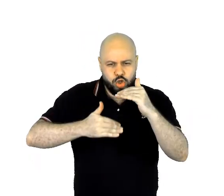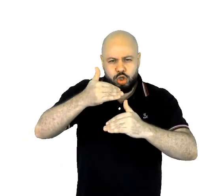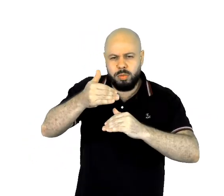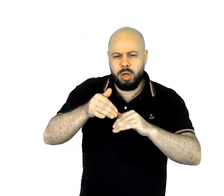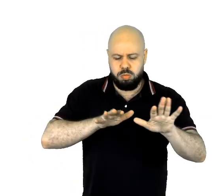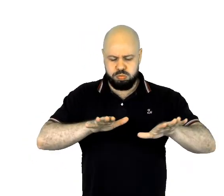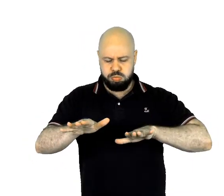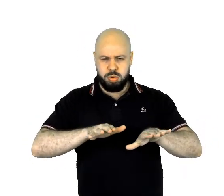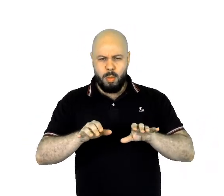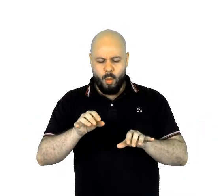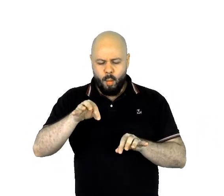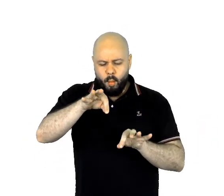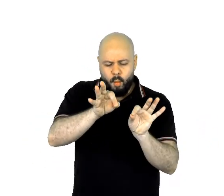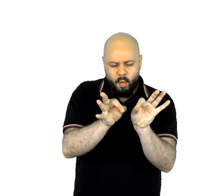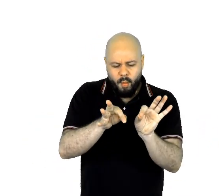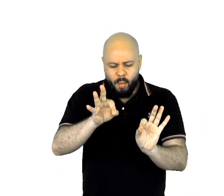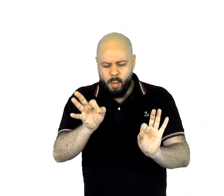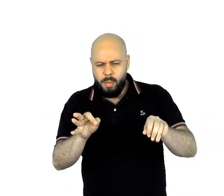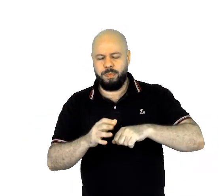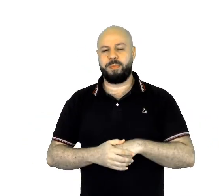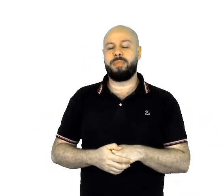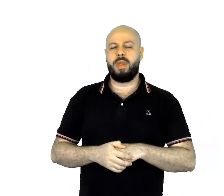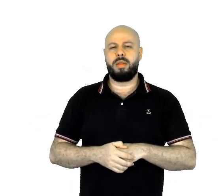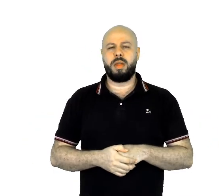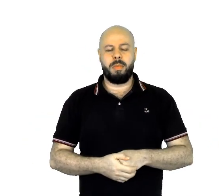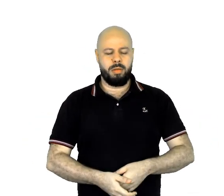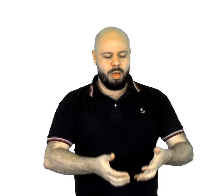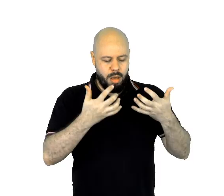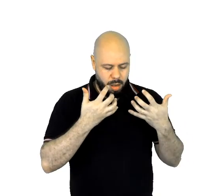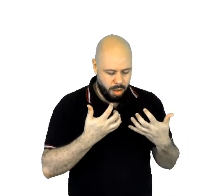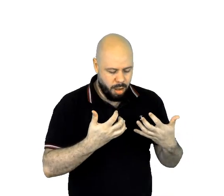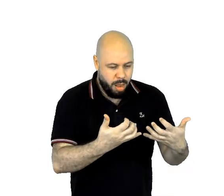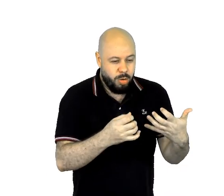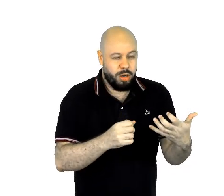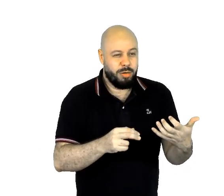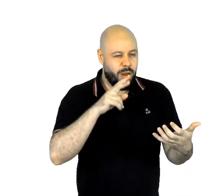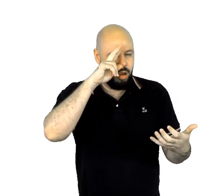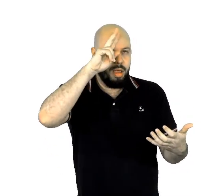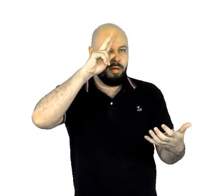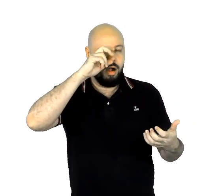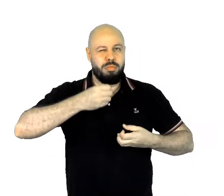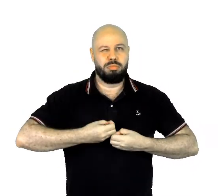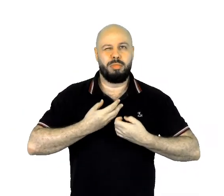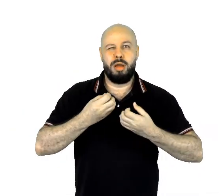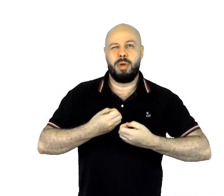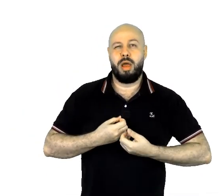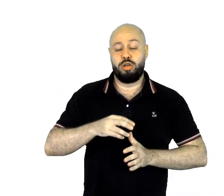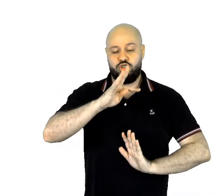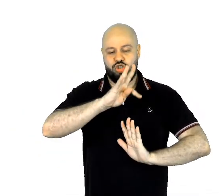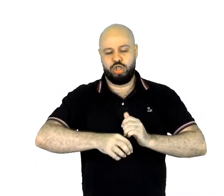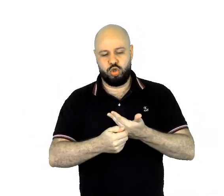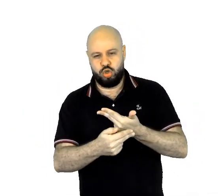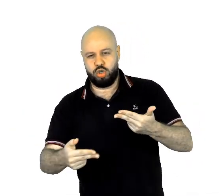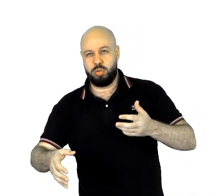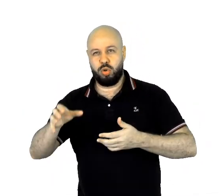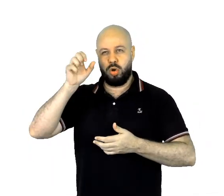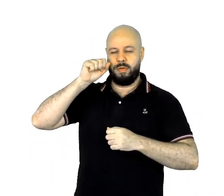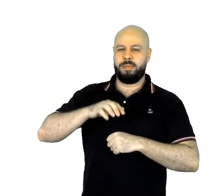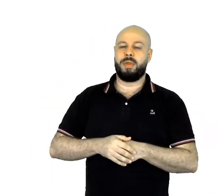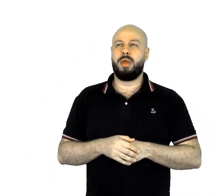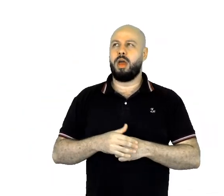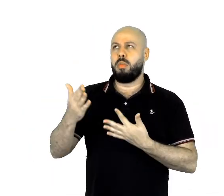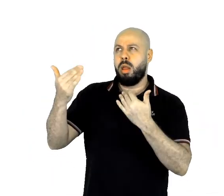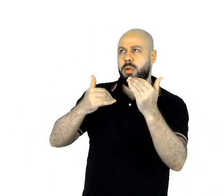coordenação motora fina e demonstrar interesse e atenção ao ouvir histórias, poemas ou outros textos, dialogar com